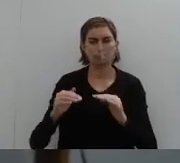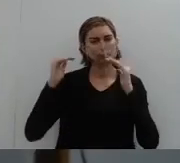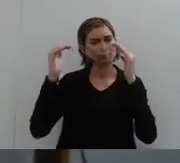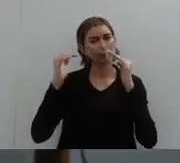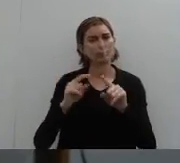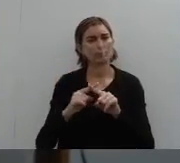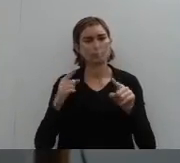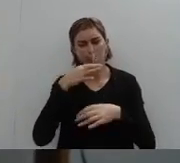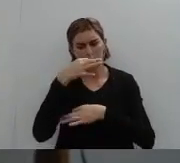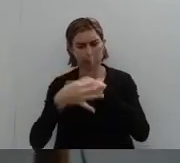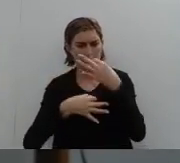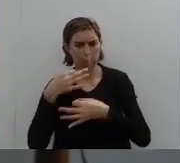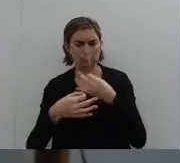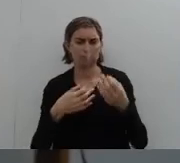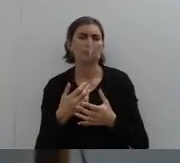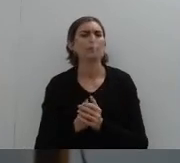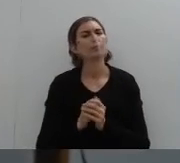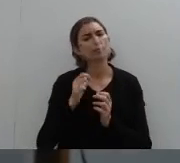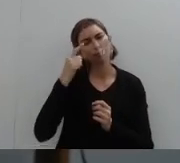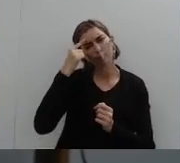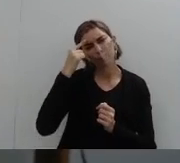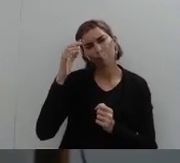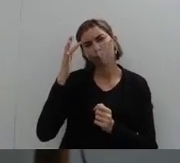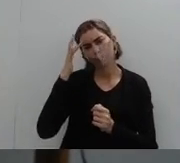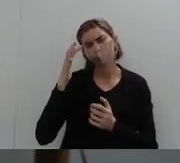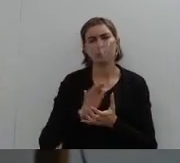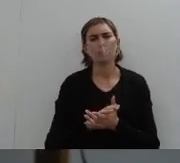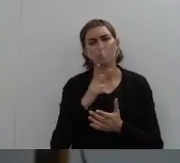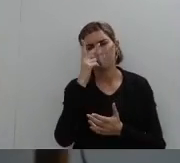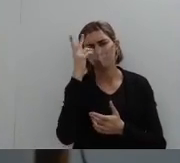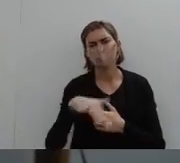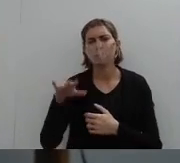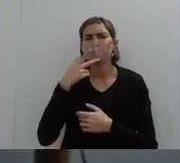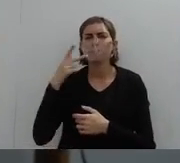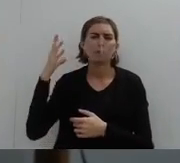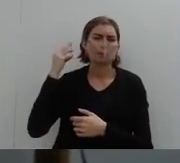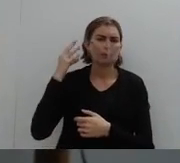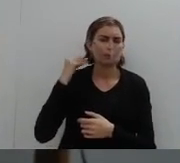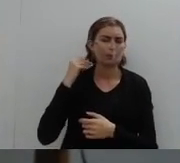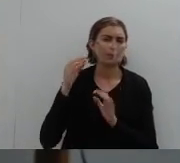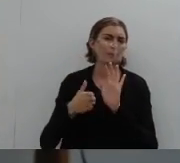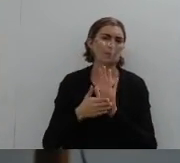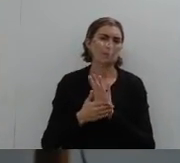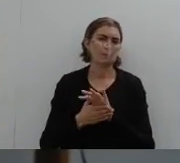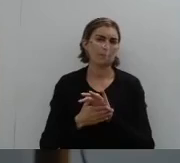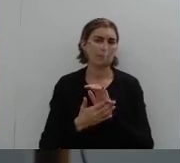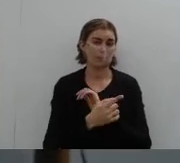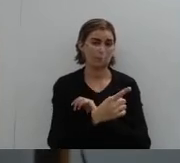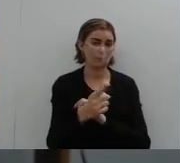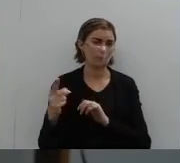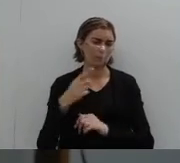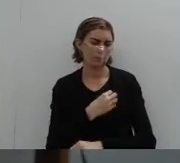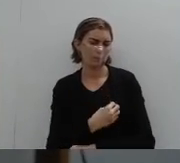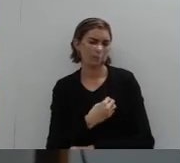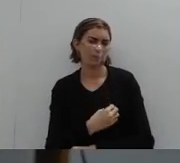mas ele dá uma sugestão. Ele fala assim, imagine que alguém sopra ao seu ouvido a seguinte proposta, de você